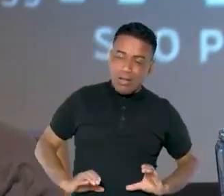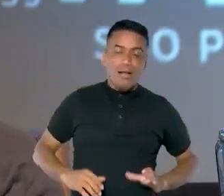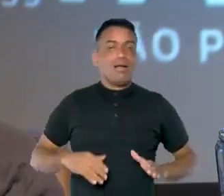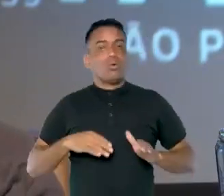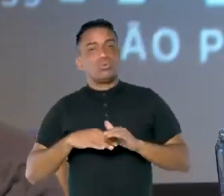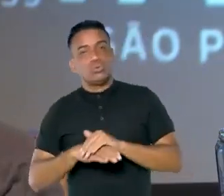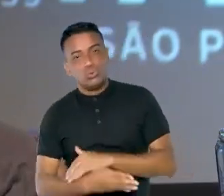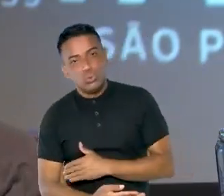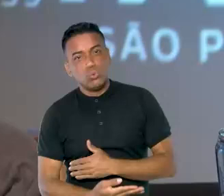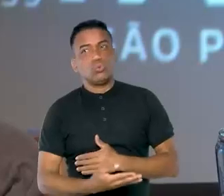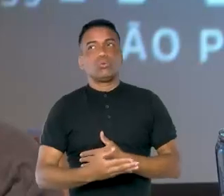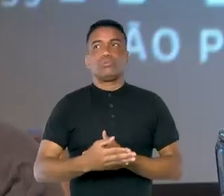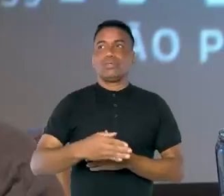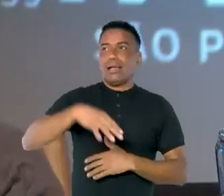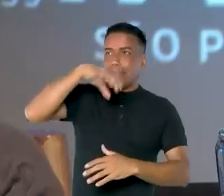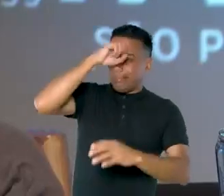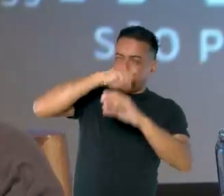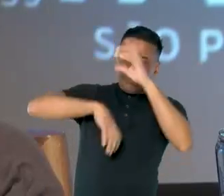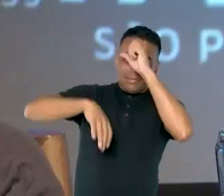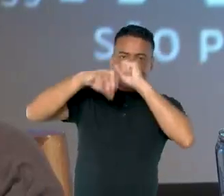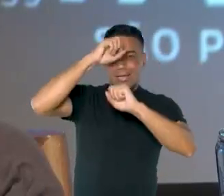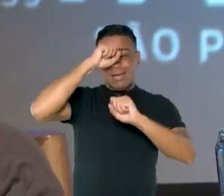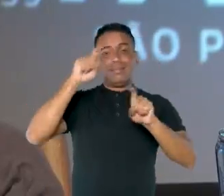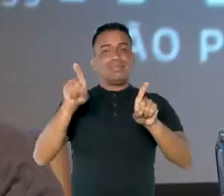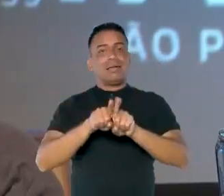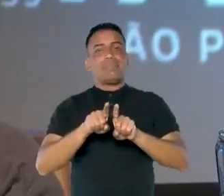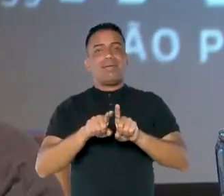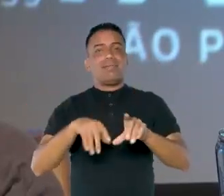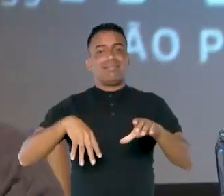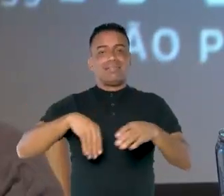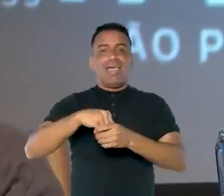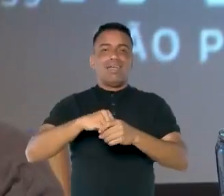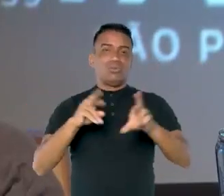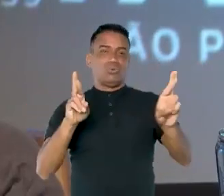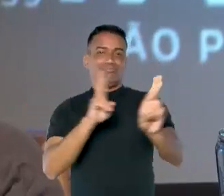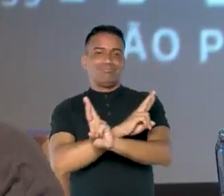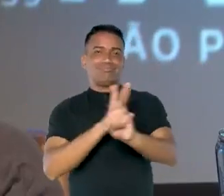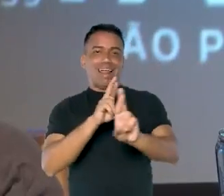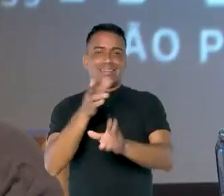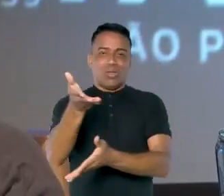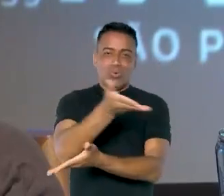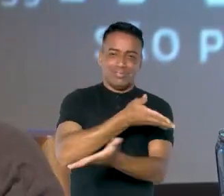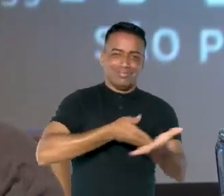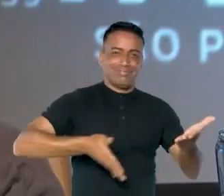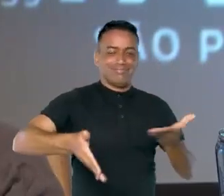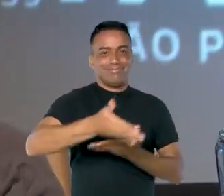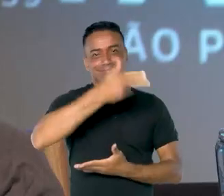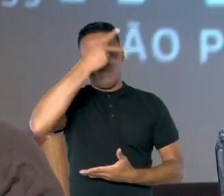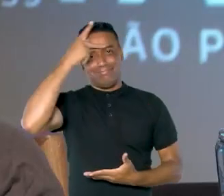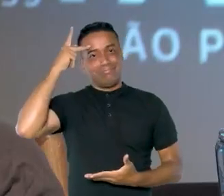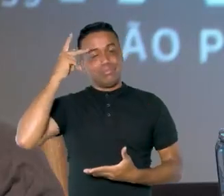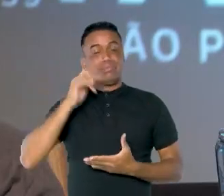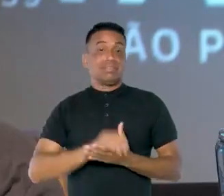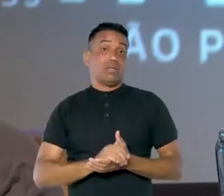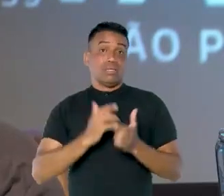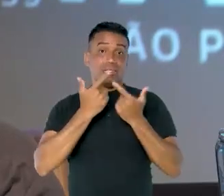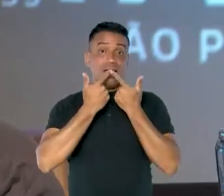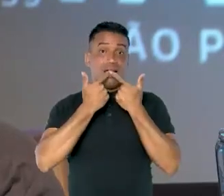de aprendizado e também as relações. Na verdade, essa